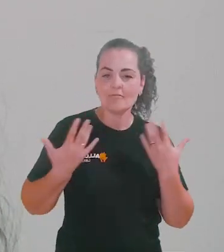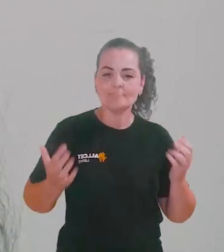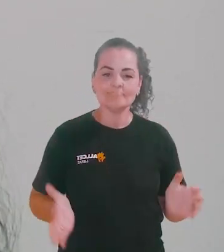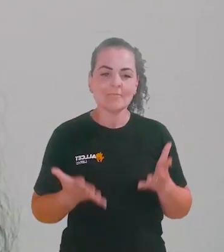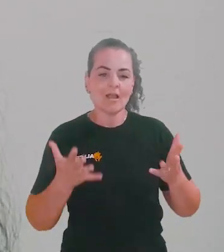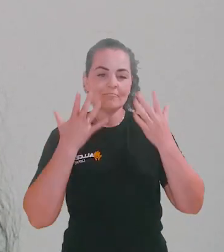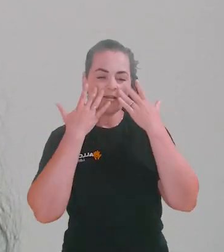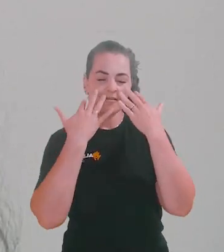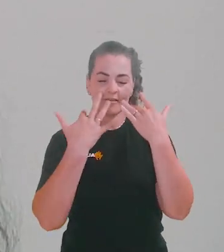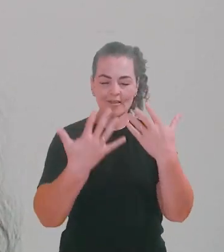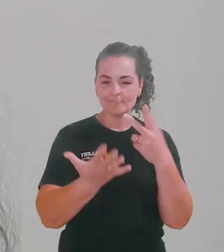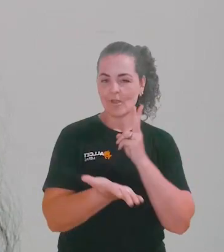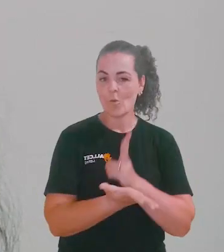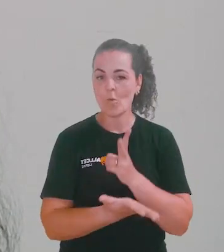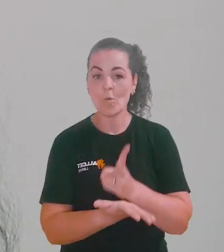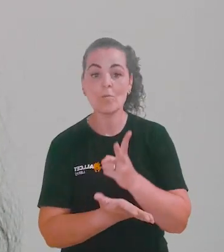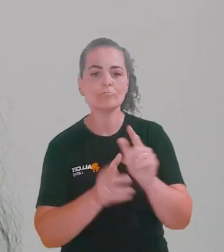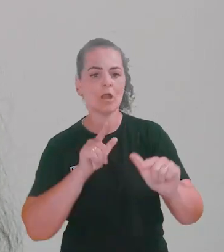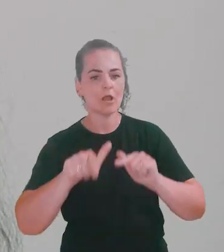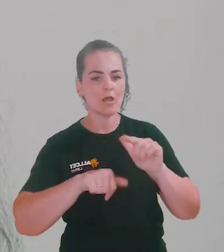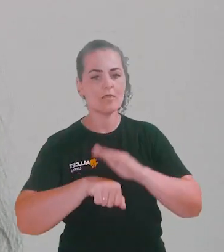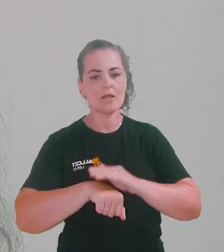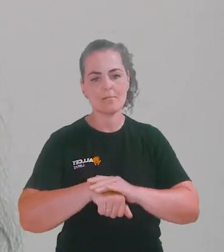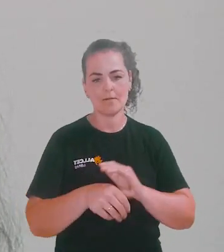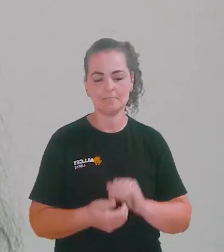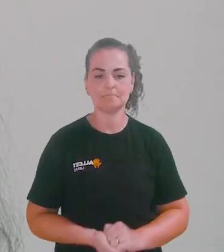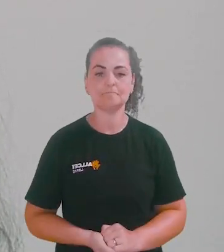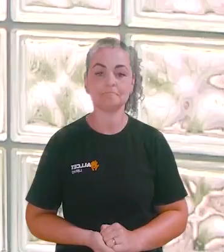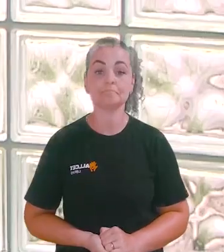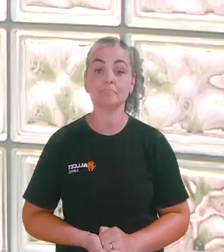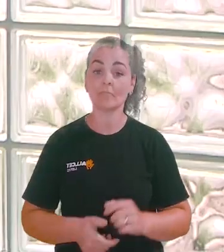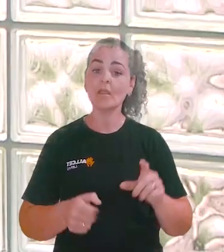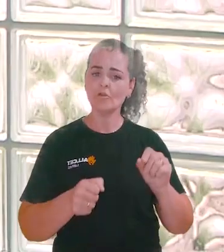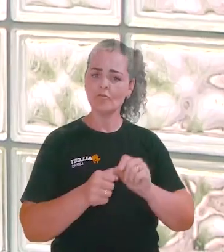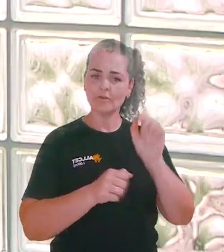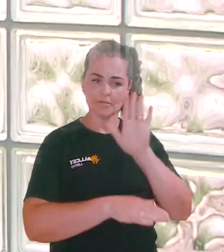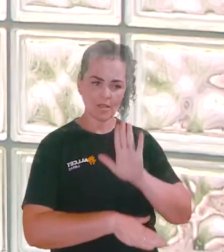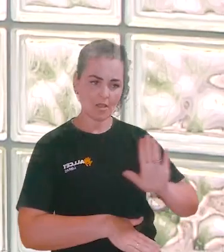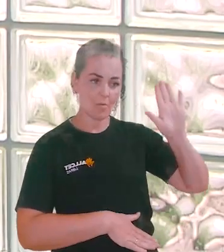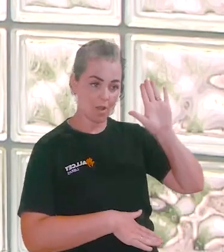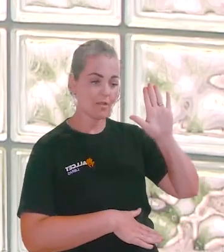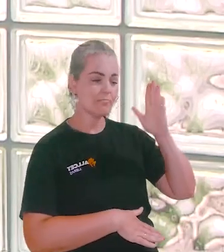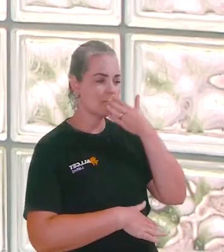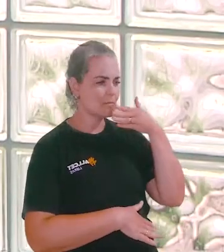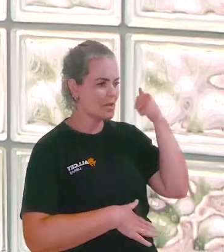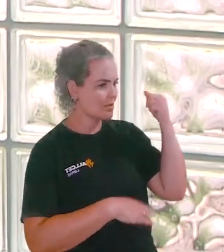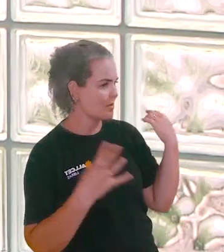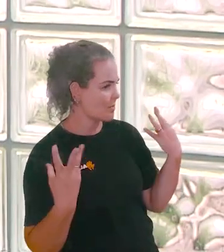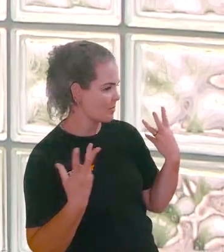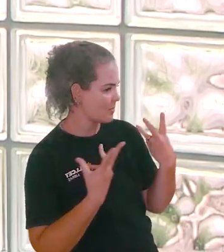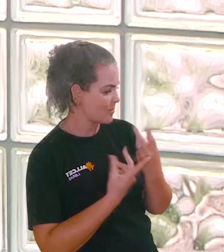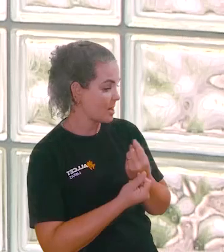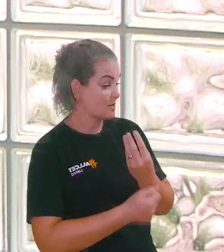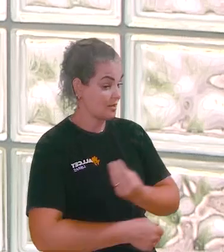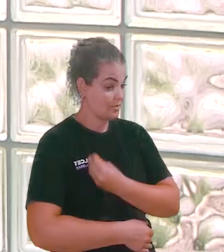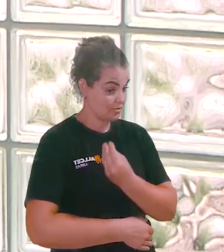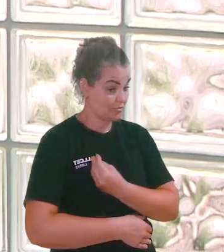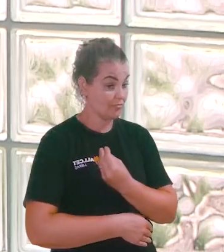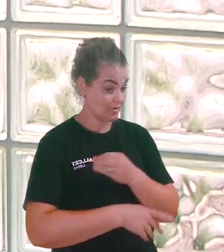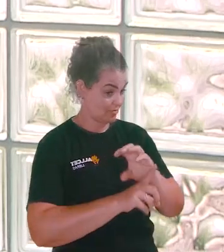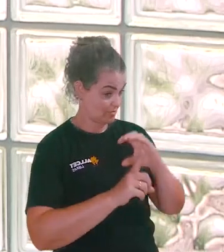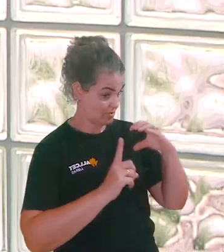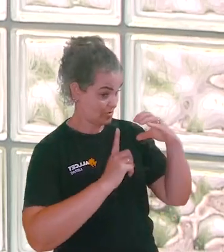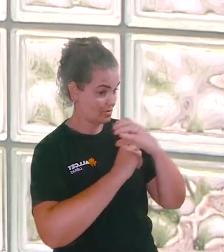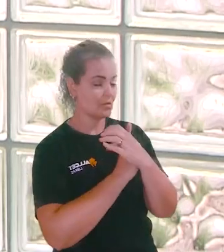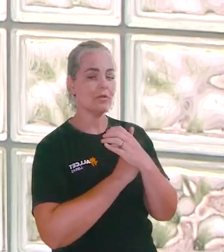muito motivadoras, inspiram a gente a continuar nesse trabalho. Além de campanhas que melhoram a qualidade de vida da classe mais